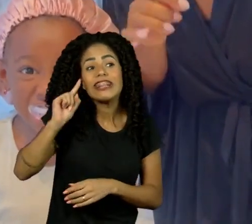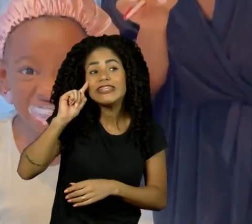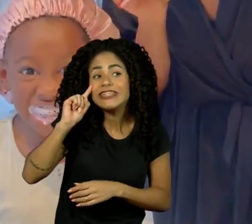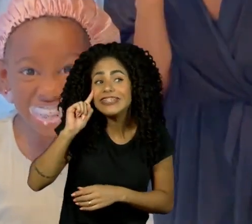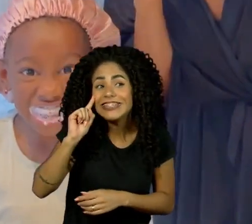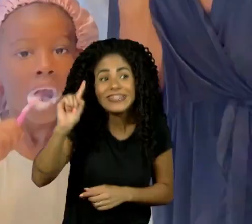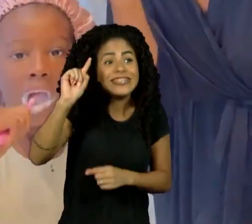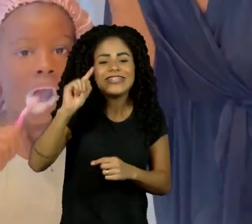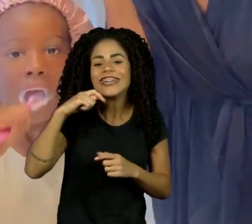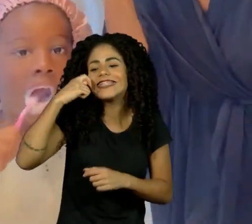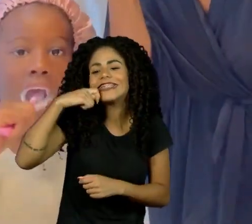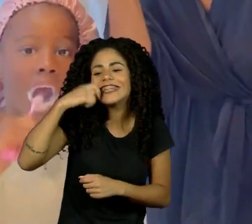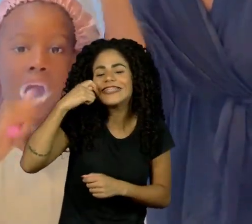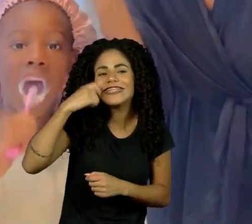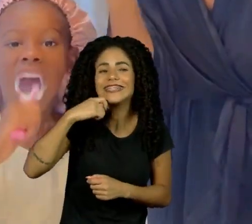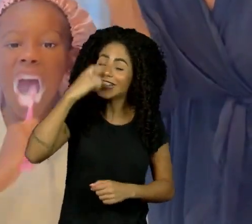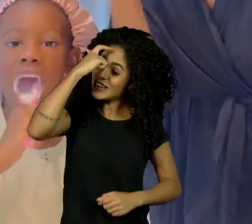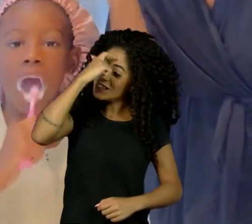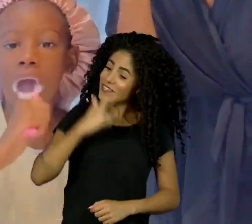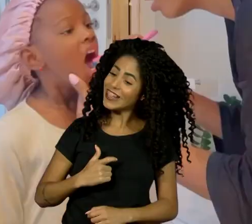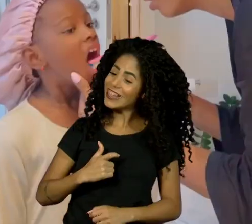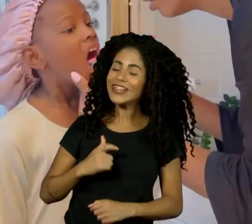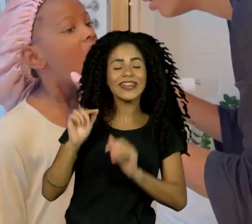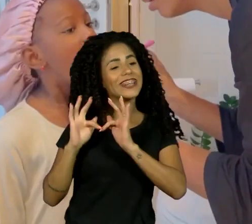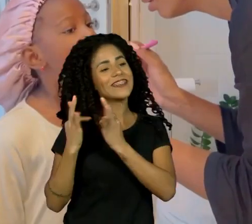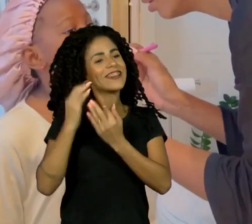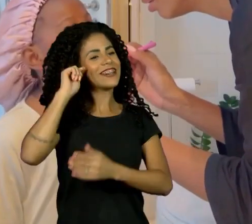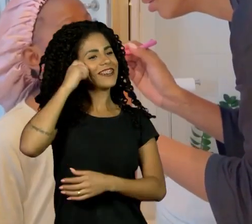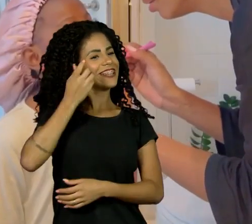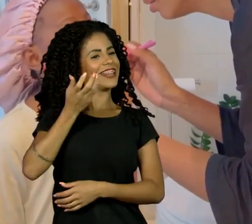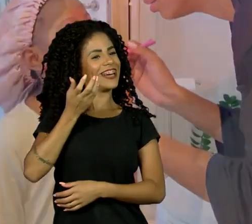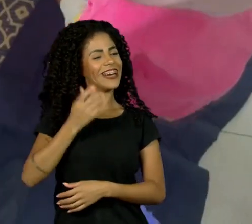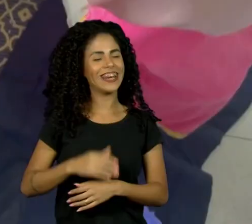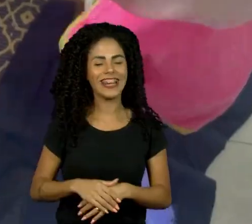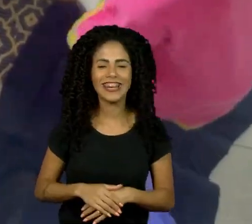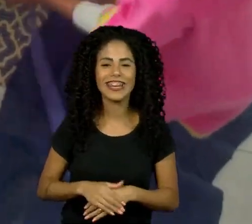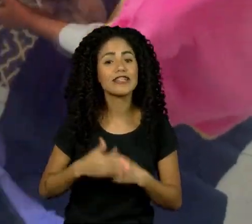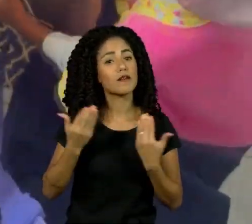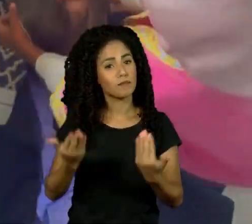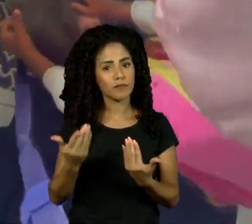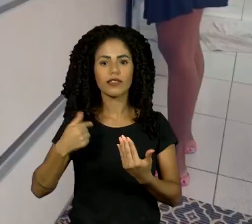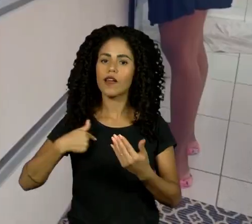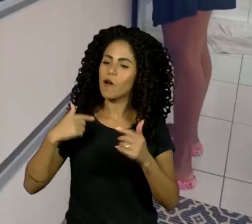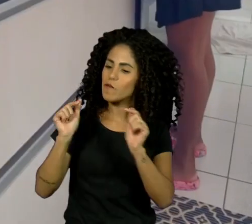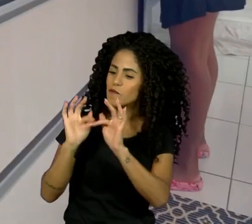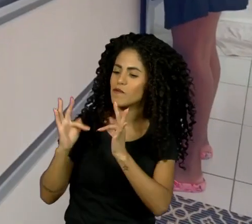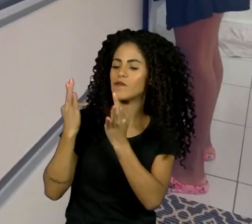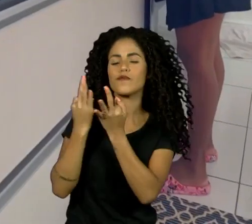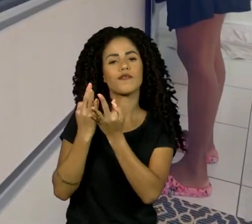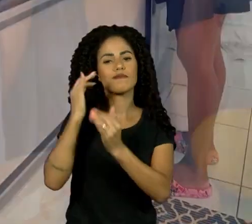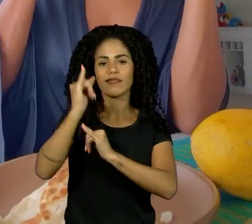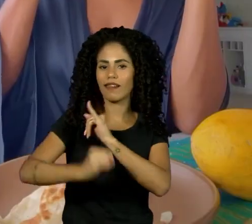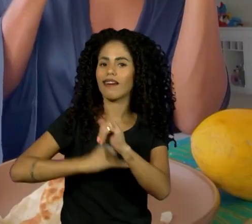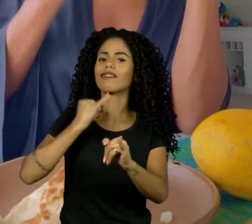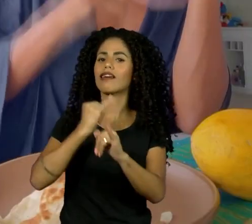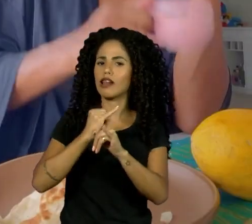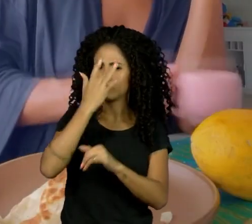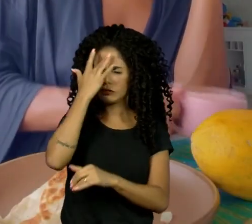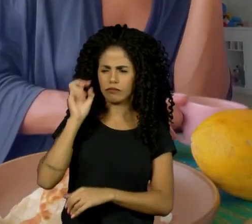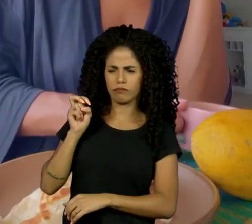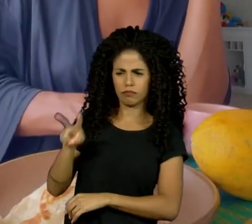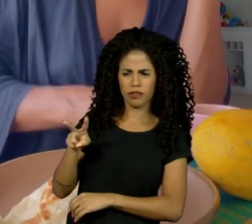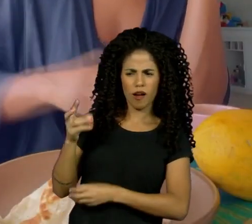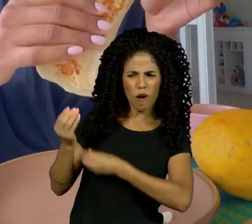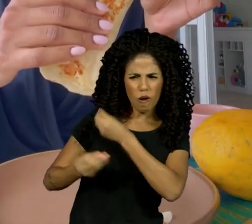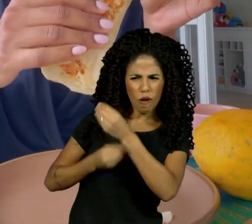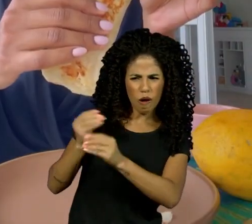com a primogênita da família Preta Milionária! Uma família preta trabalhando na internet, óbvio que vai ter muito haters, muitas E coisas.